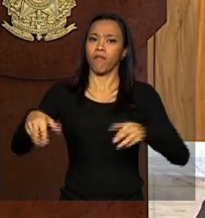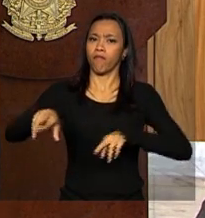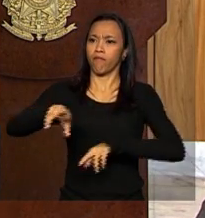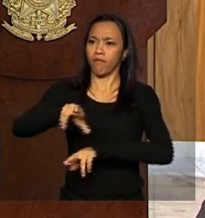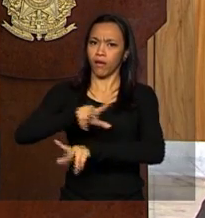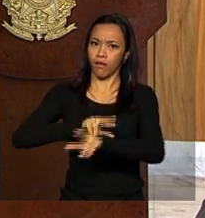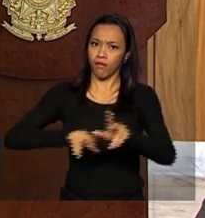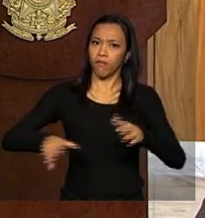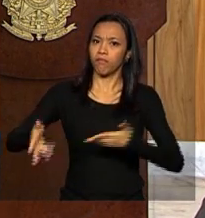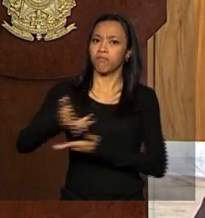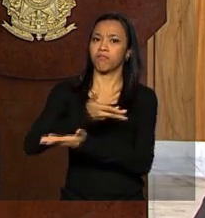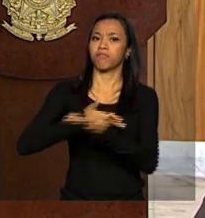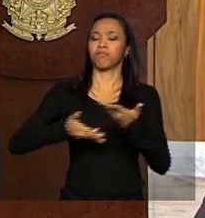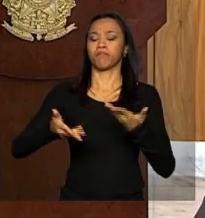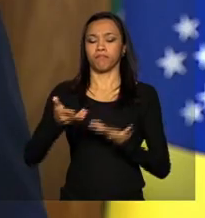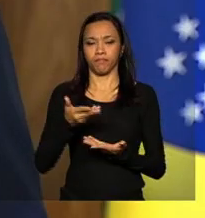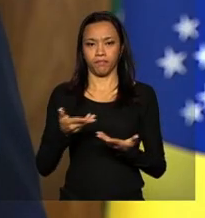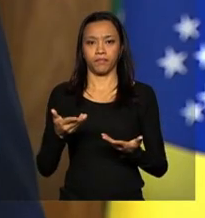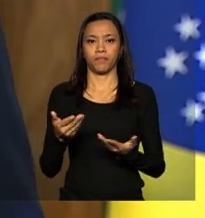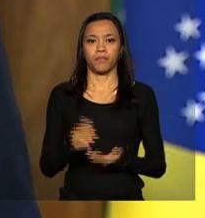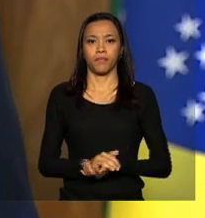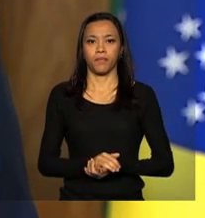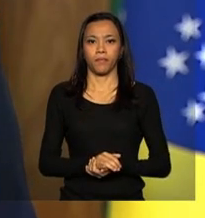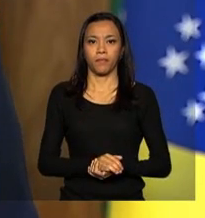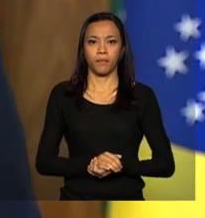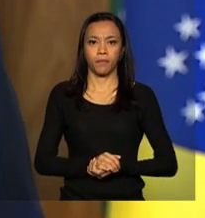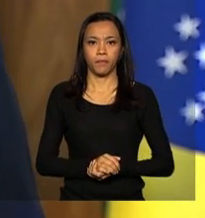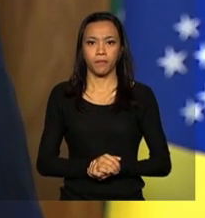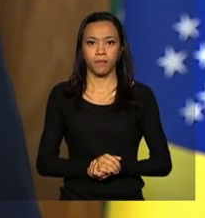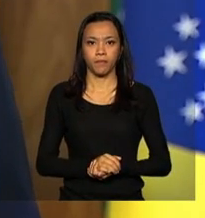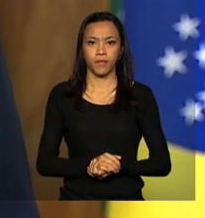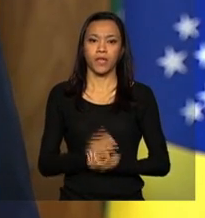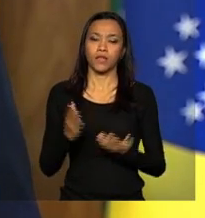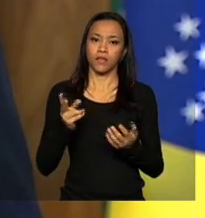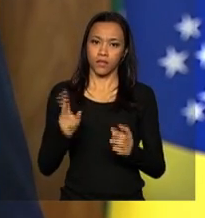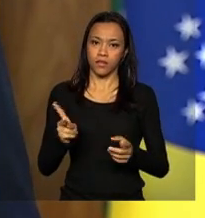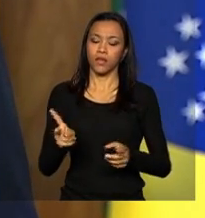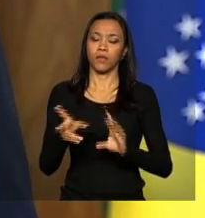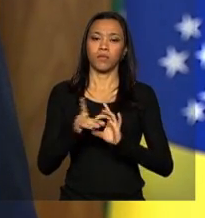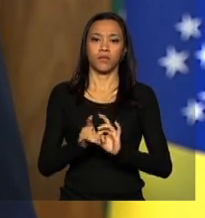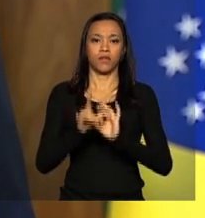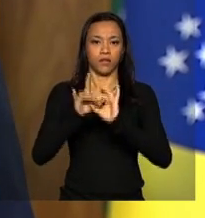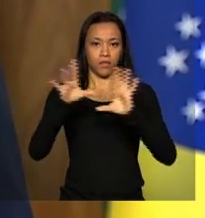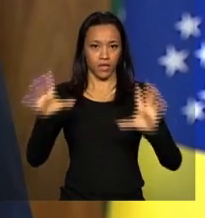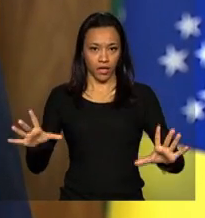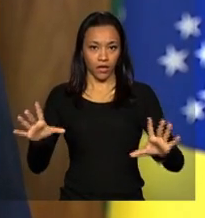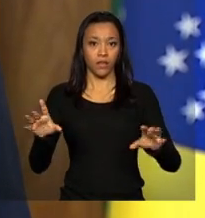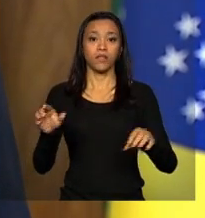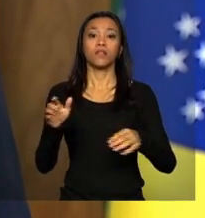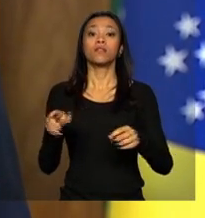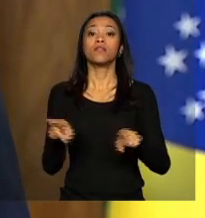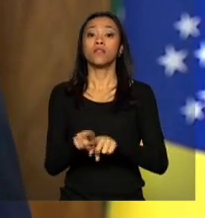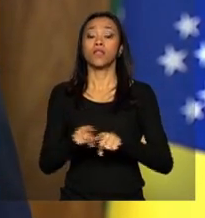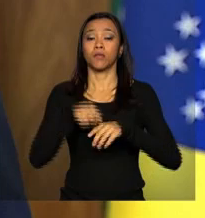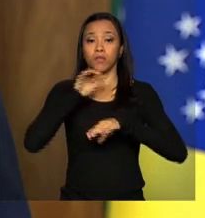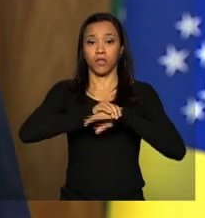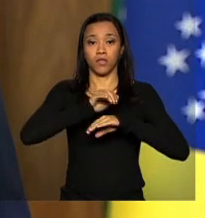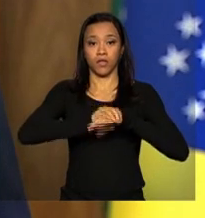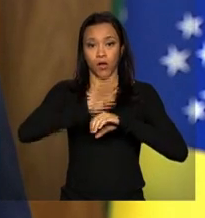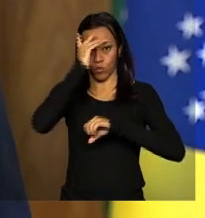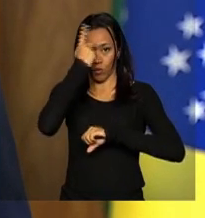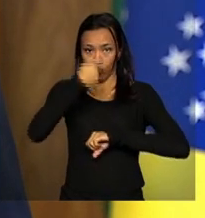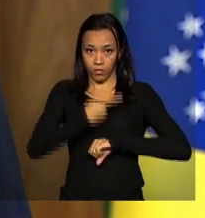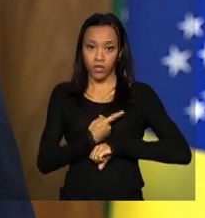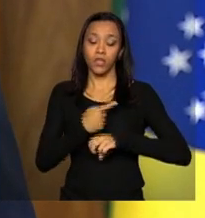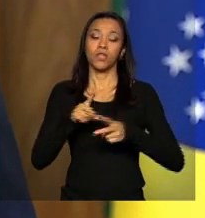multidimensionais e necessariamente homeostáticos entre a liberdade, a soberania, a